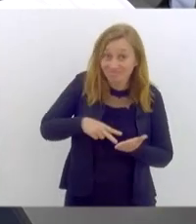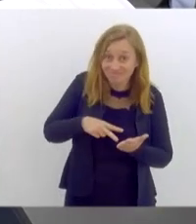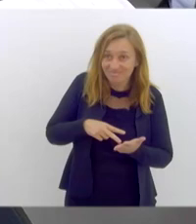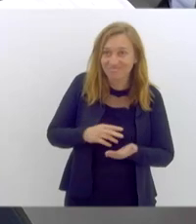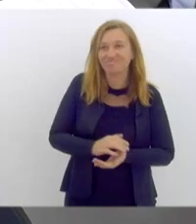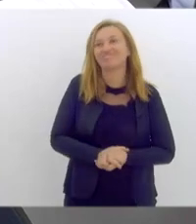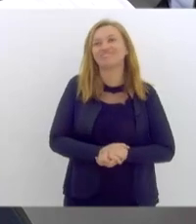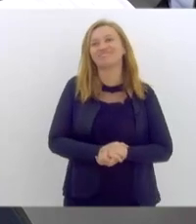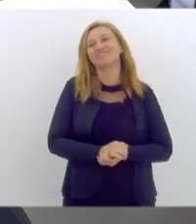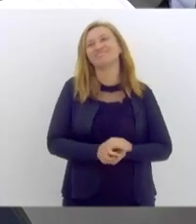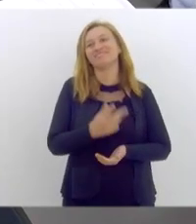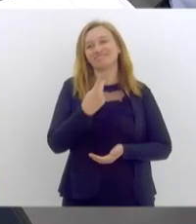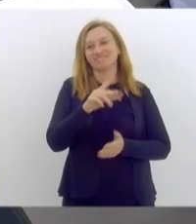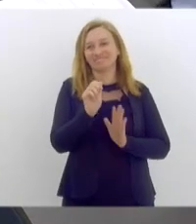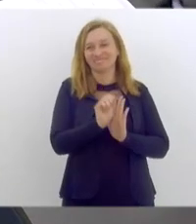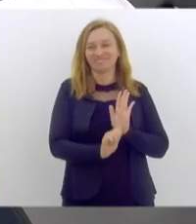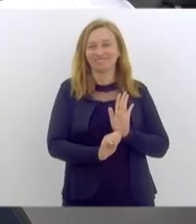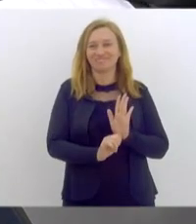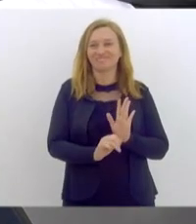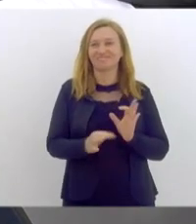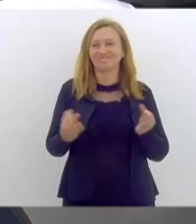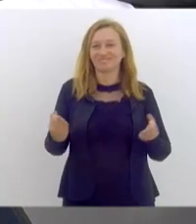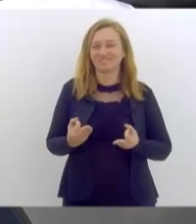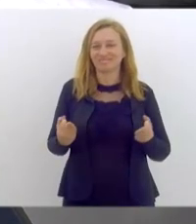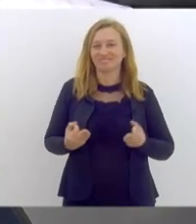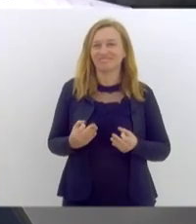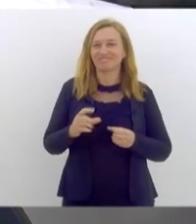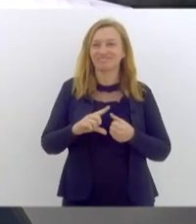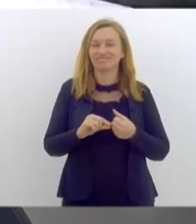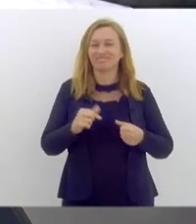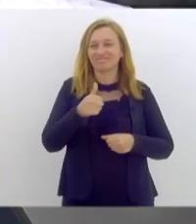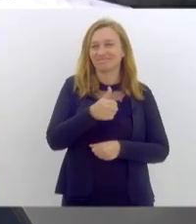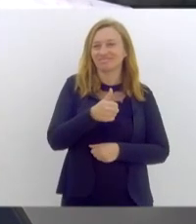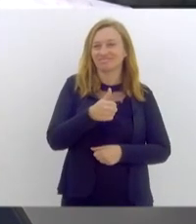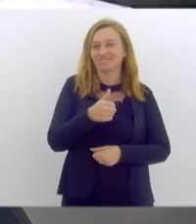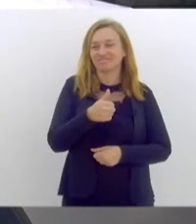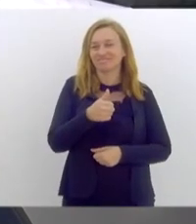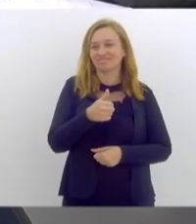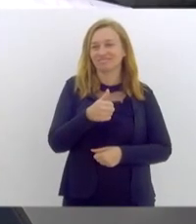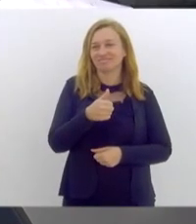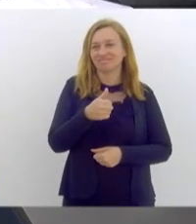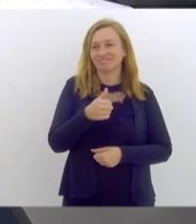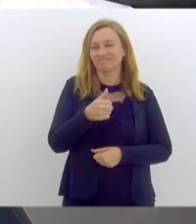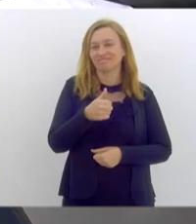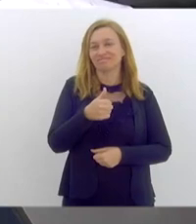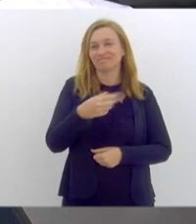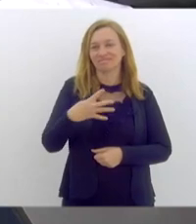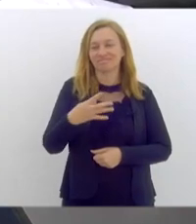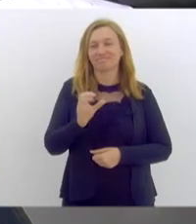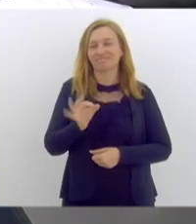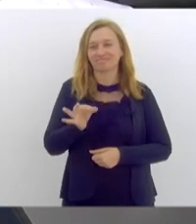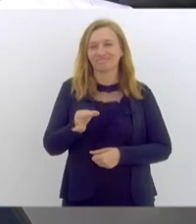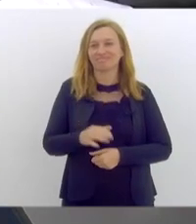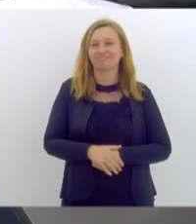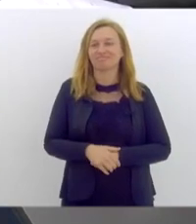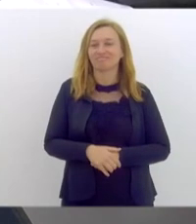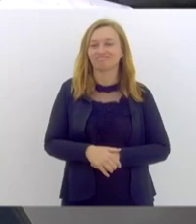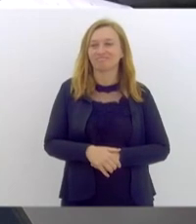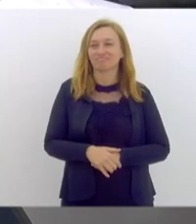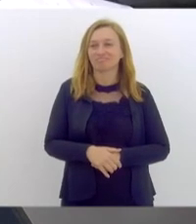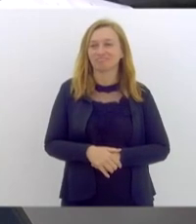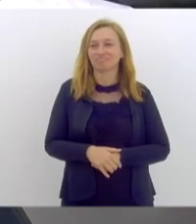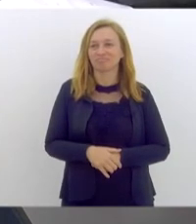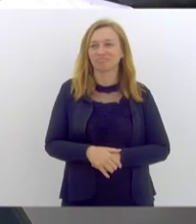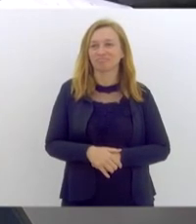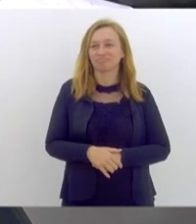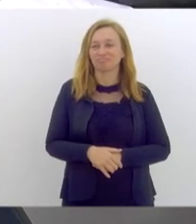topo ler a sua relação no Artigo 14 no artigo não na emenda 14 porque